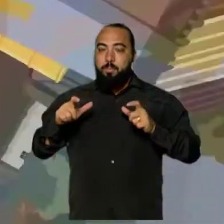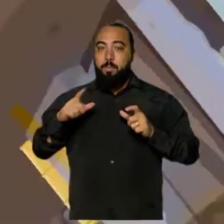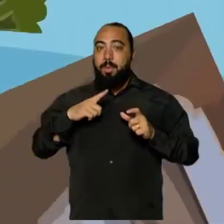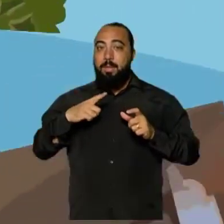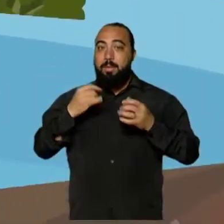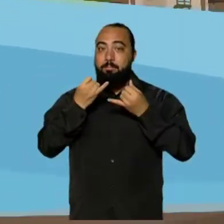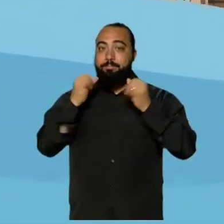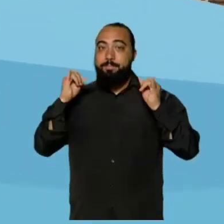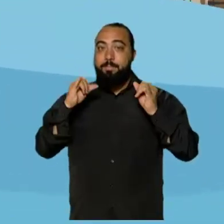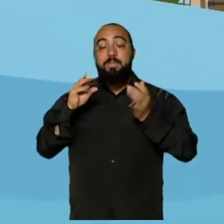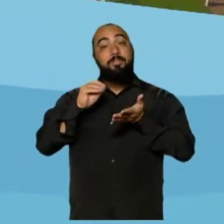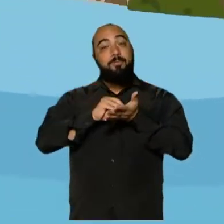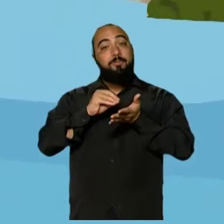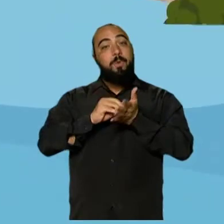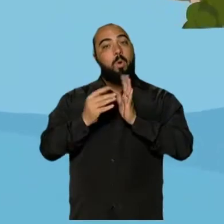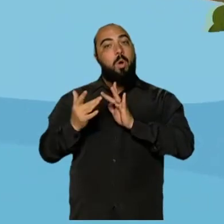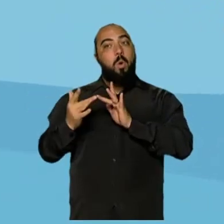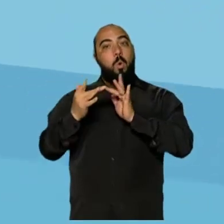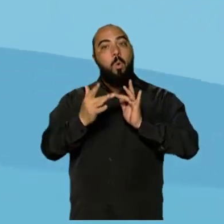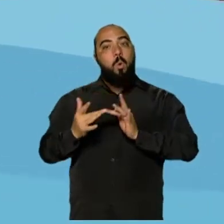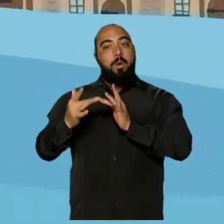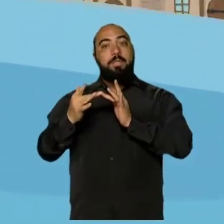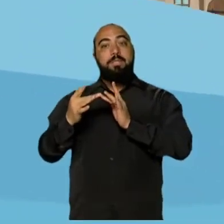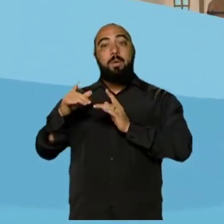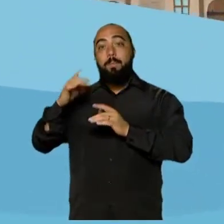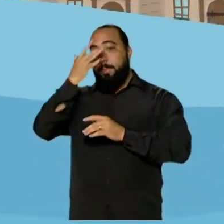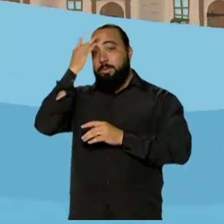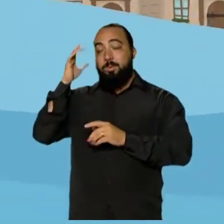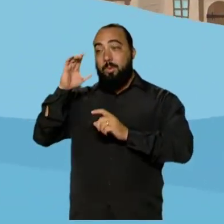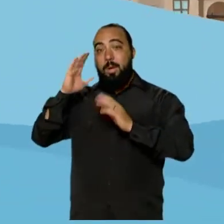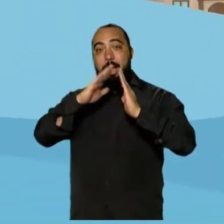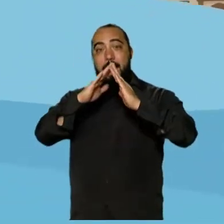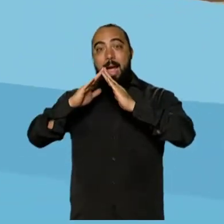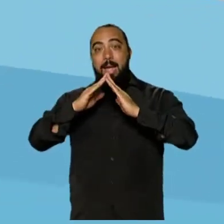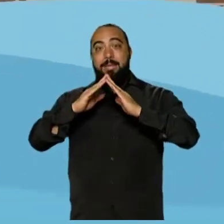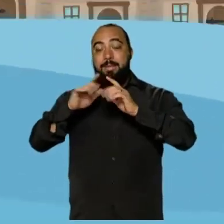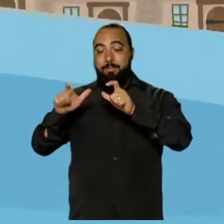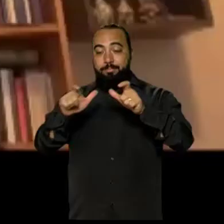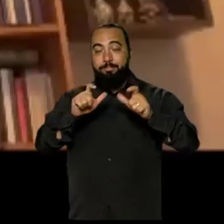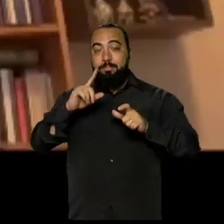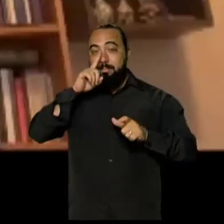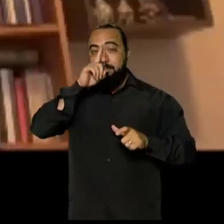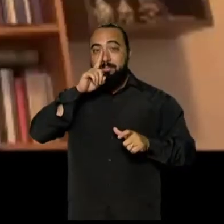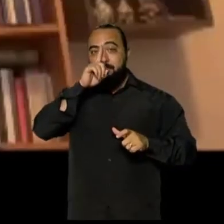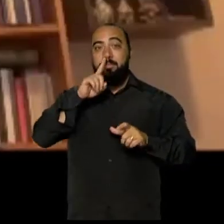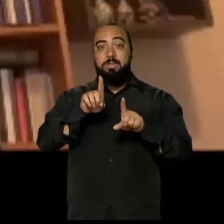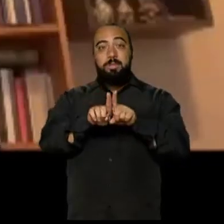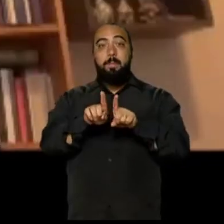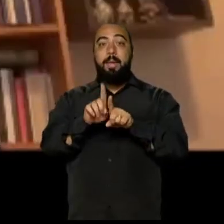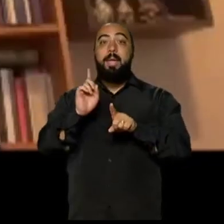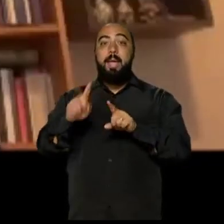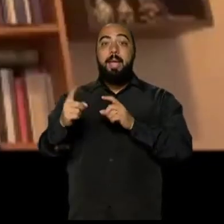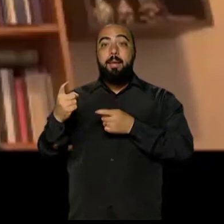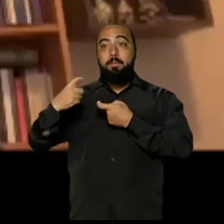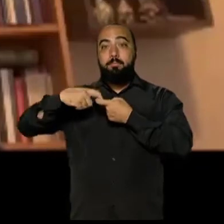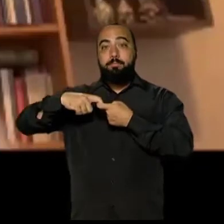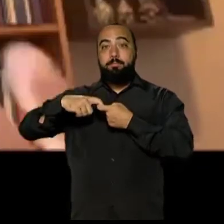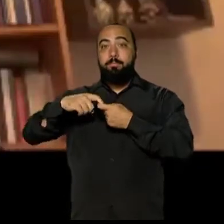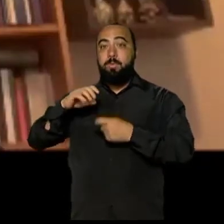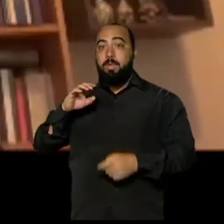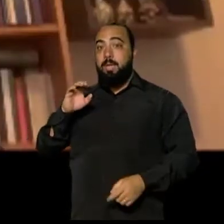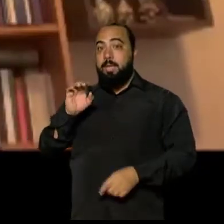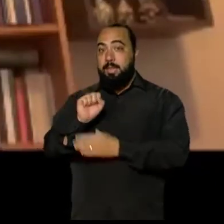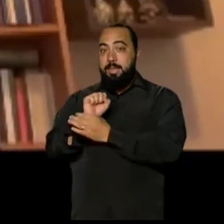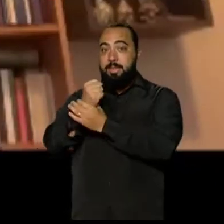a falta de conexão entre os cidadãos que moram em áreas de risco com os órgãos da Defesa Civil e com